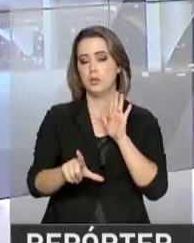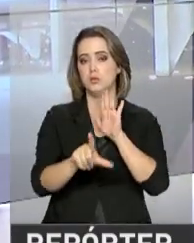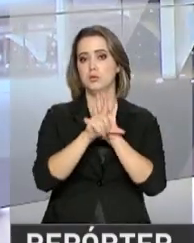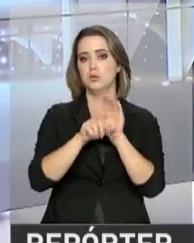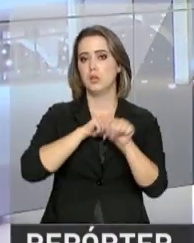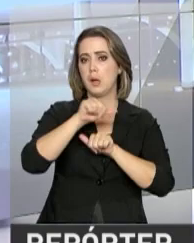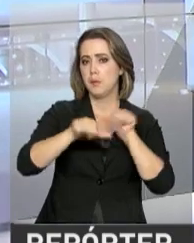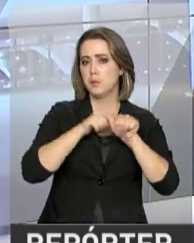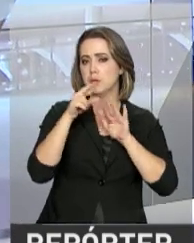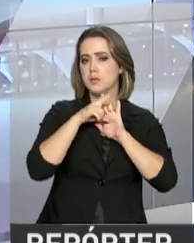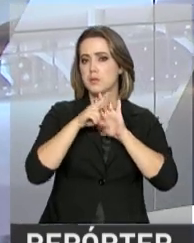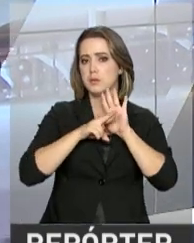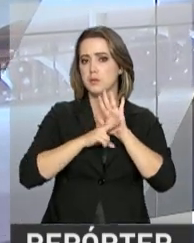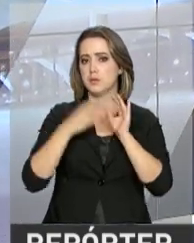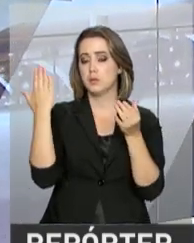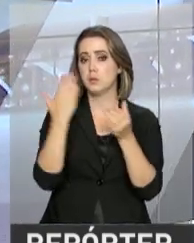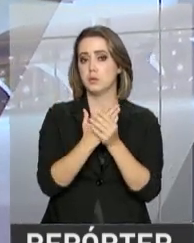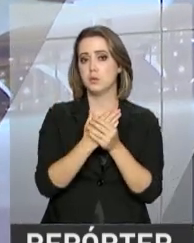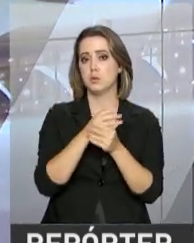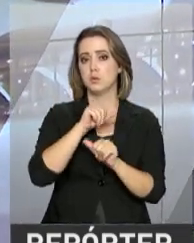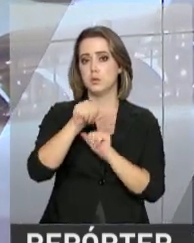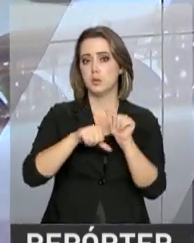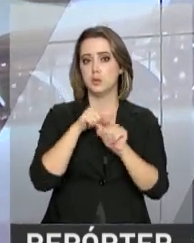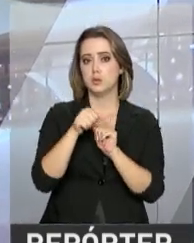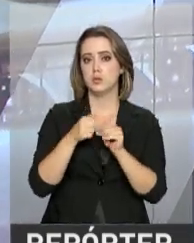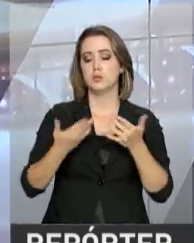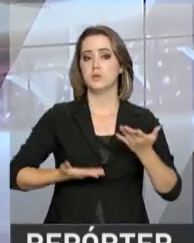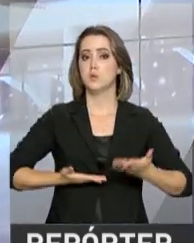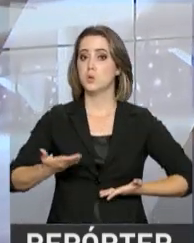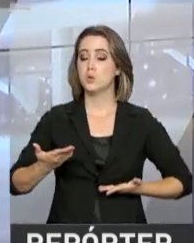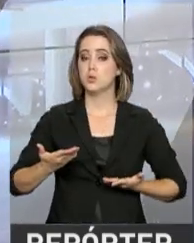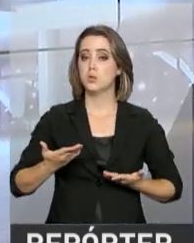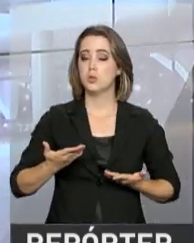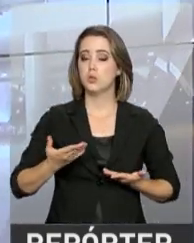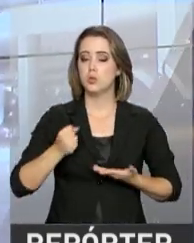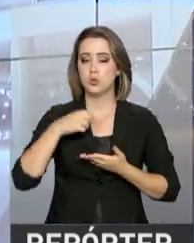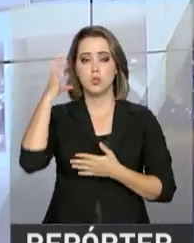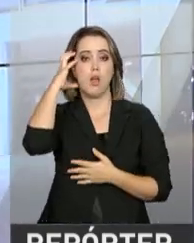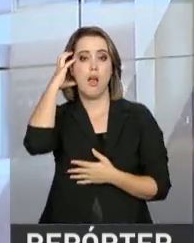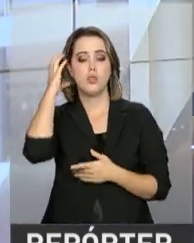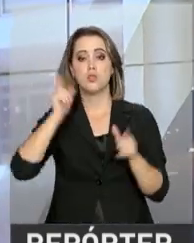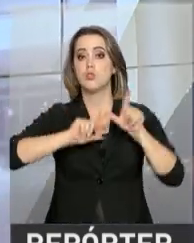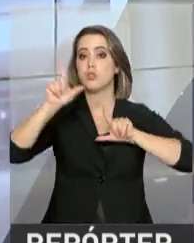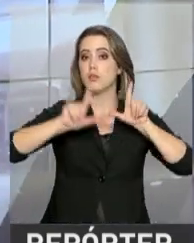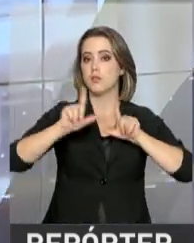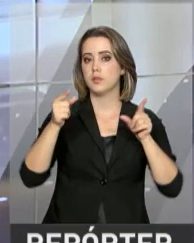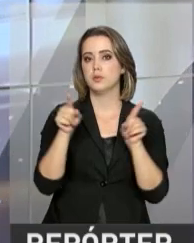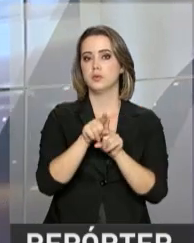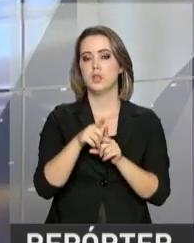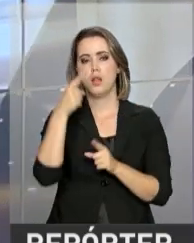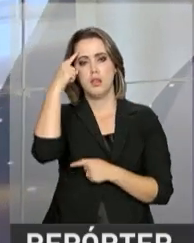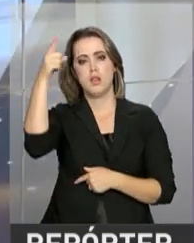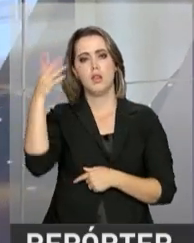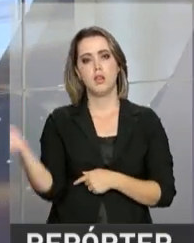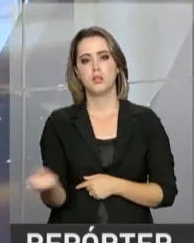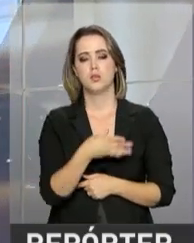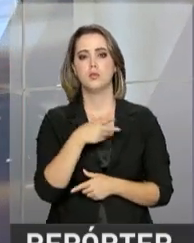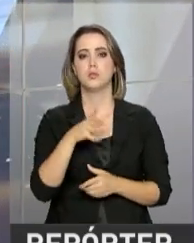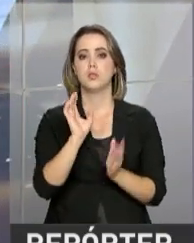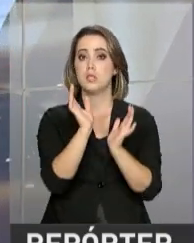que altera as regras dos processos de renovação de serviços de rádio e televisão. A ideia é modernizar